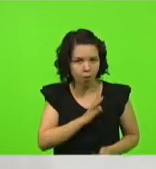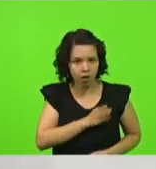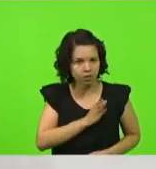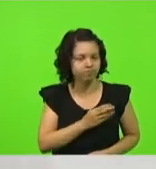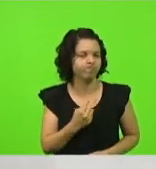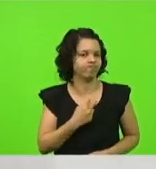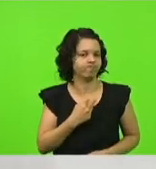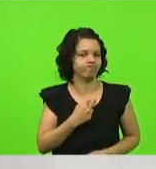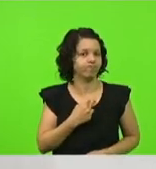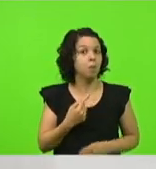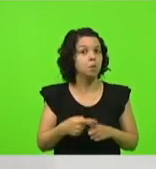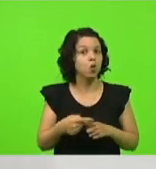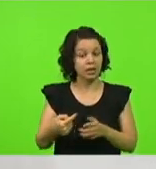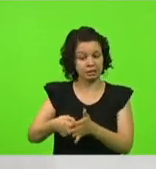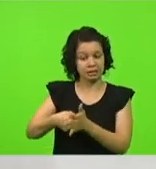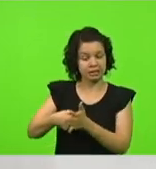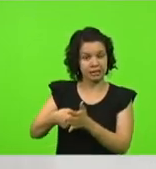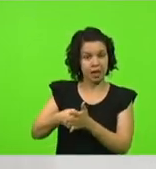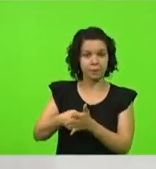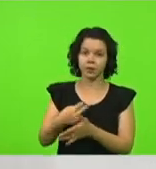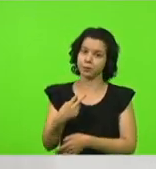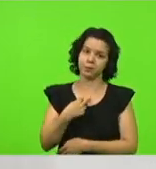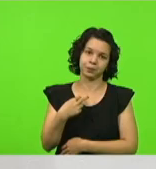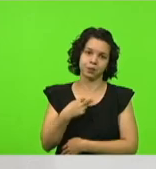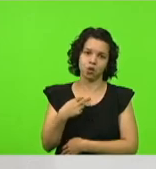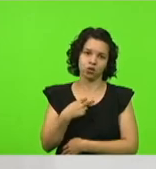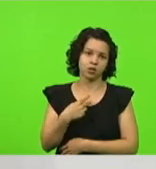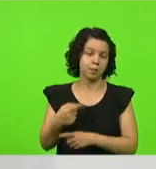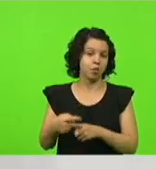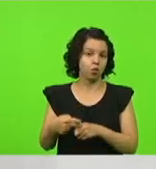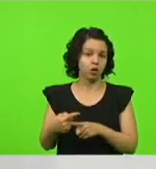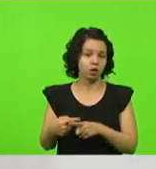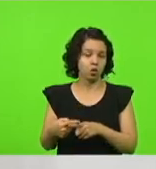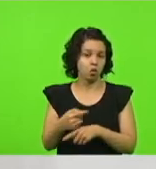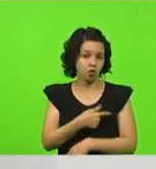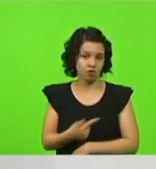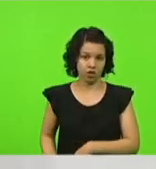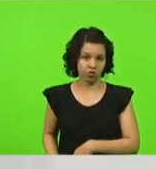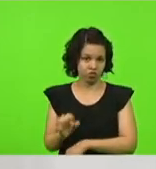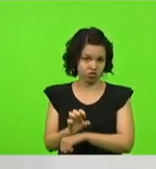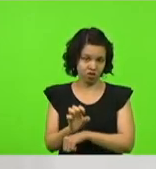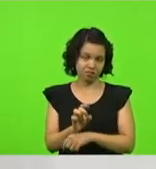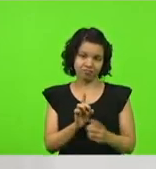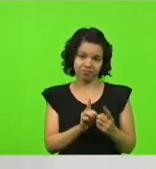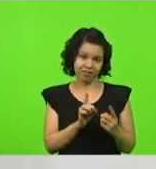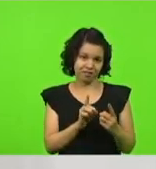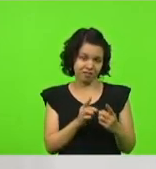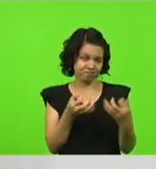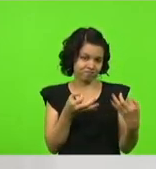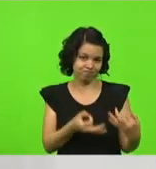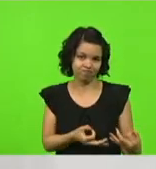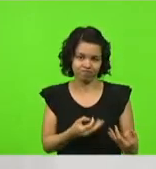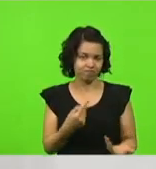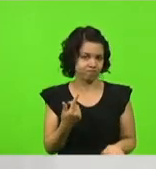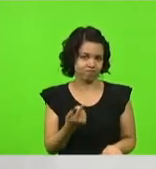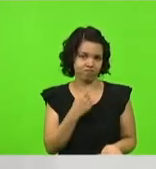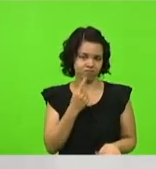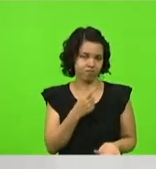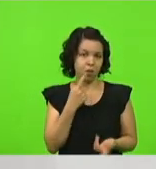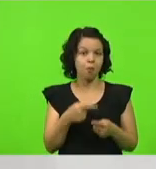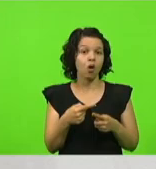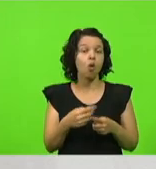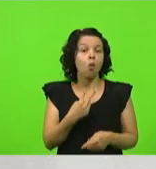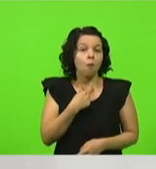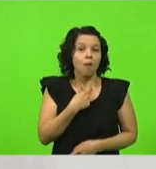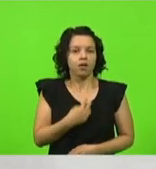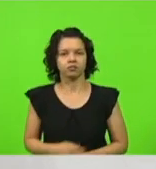como fazer exame ambulatorial, porque o Estado não tem como atender adequadamente você, porque eles estão ocupados,